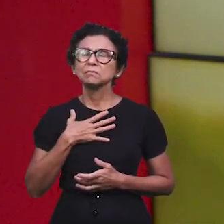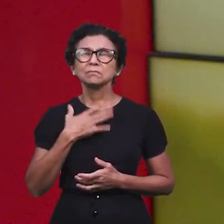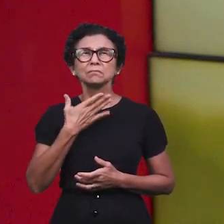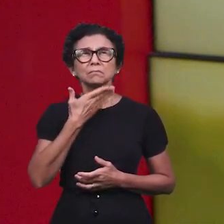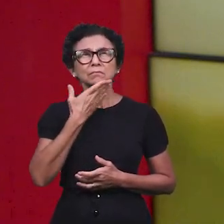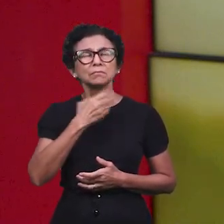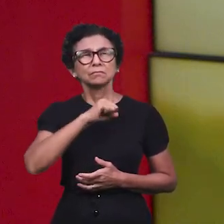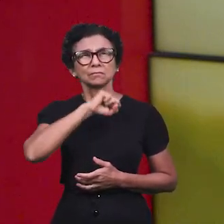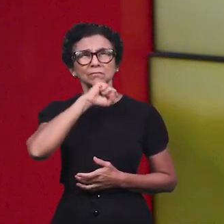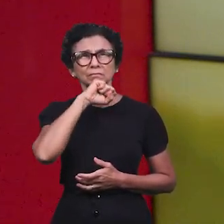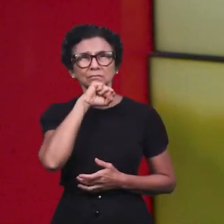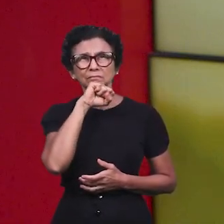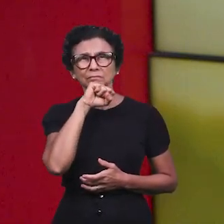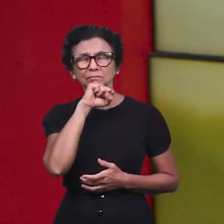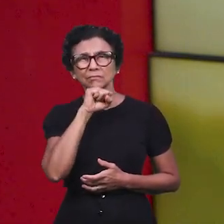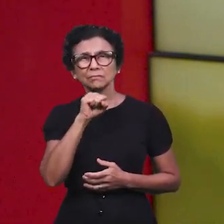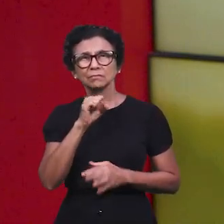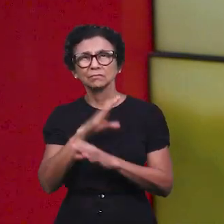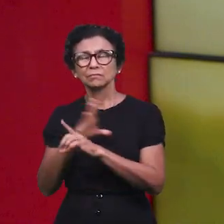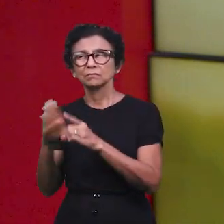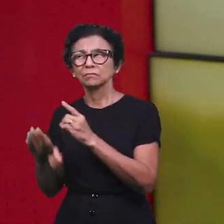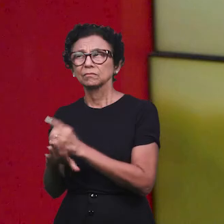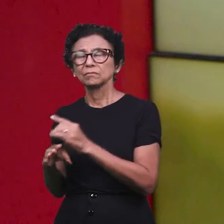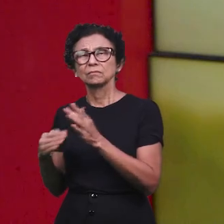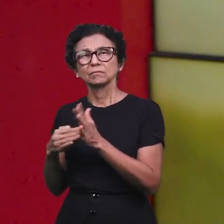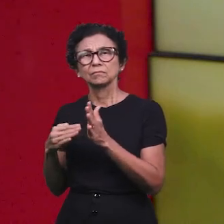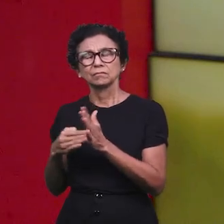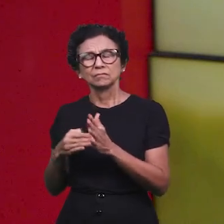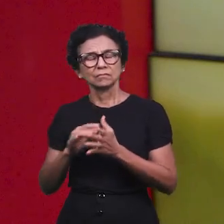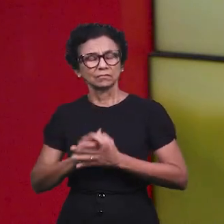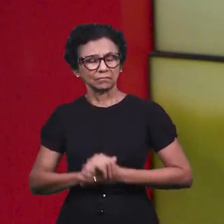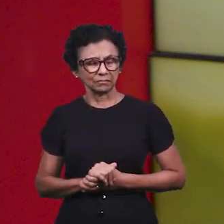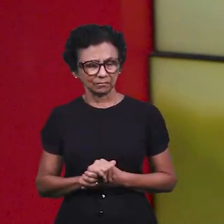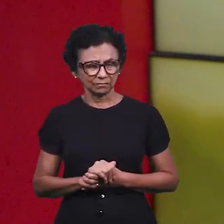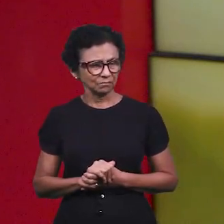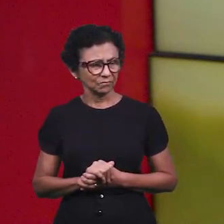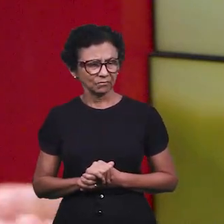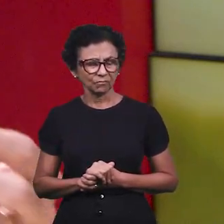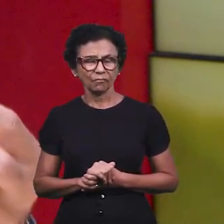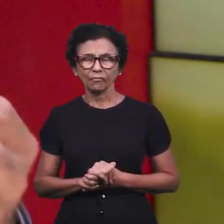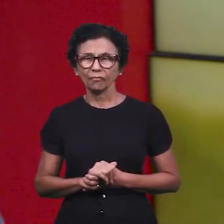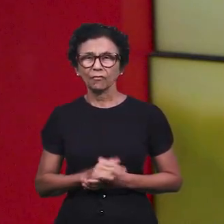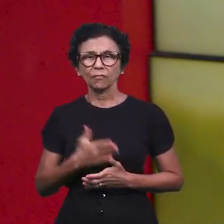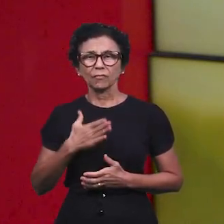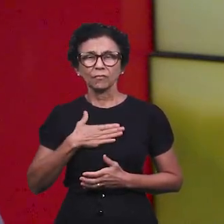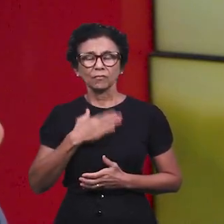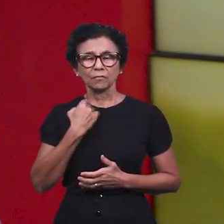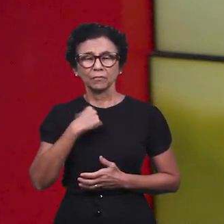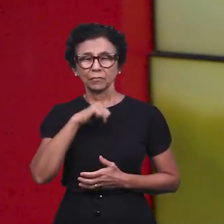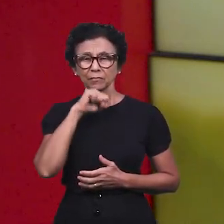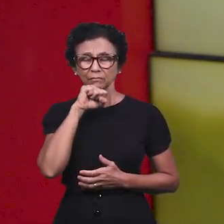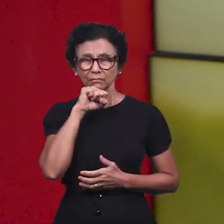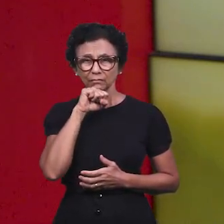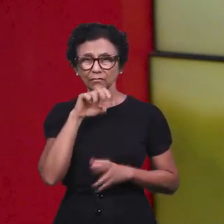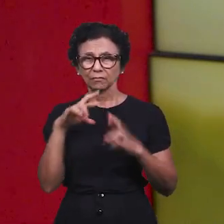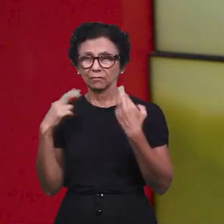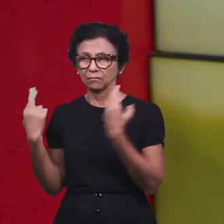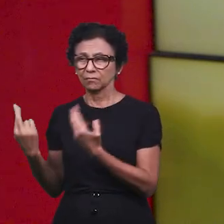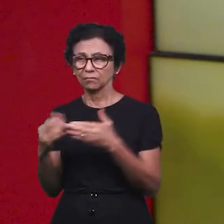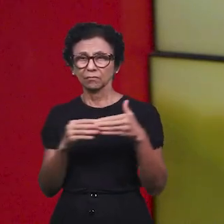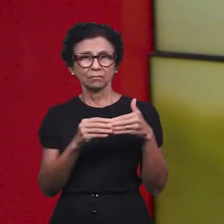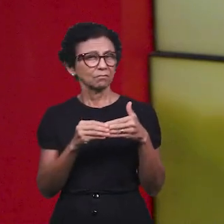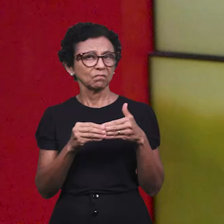meu pai me privava às vezes de levar naquela reunião com os irmãos da igreja, Então isso tem que ser bem